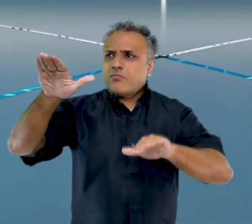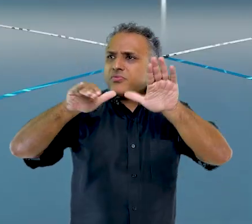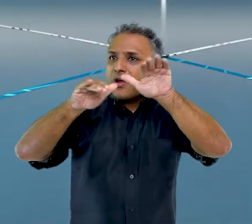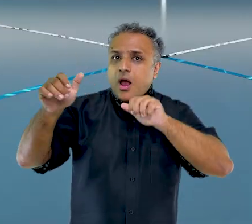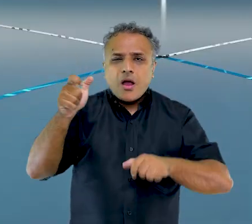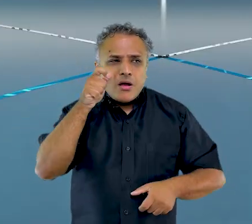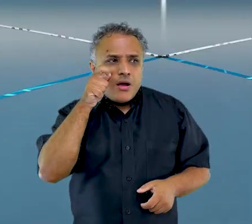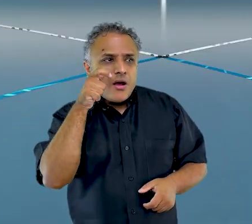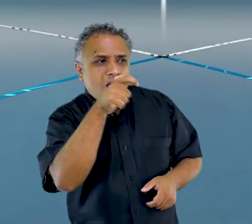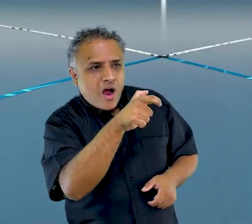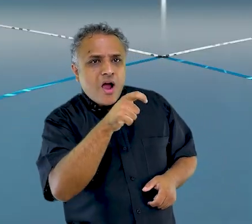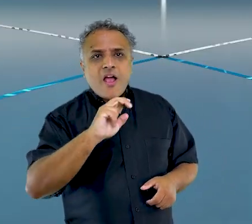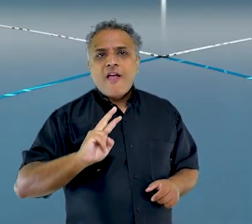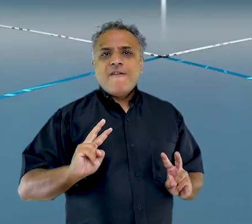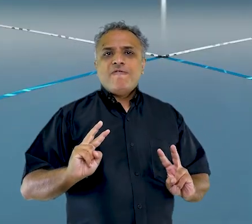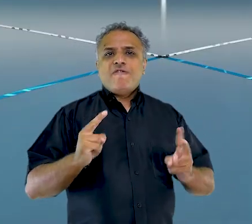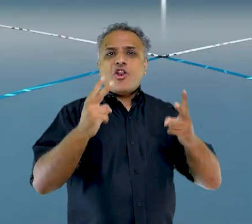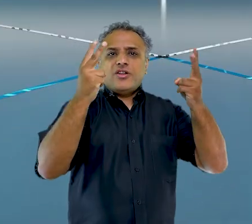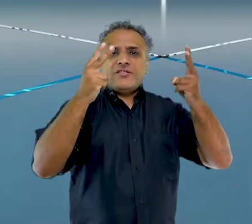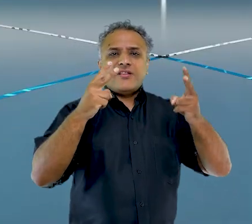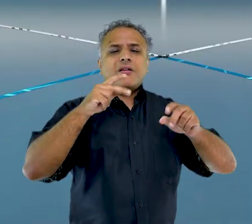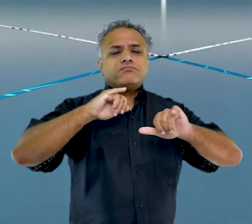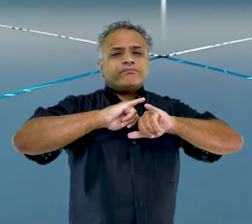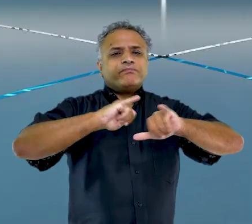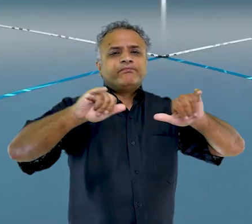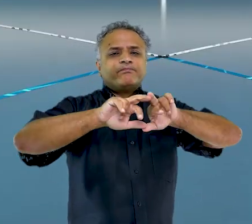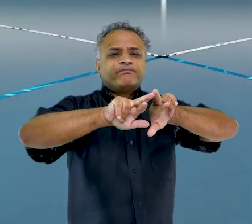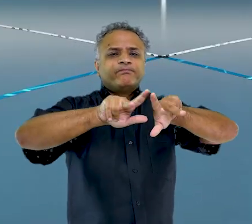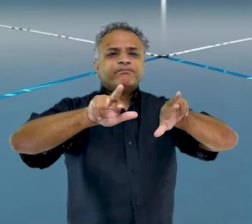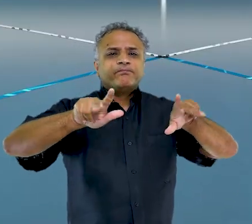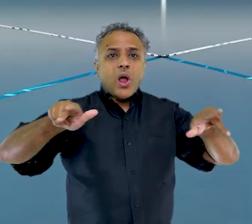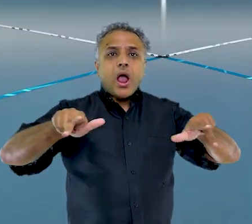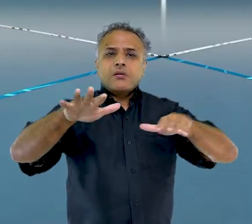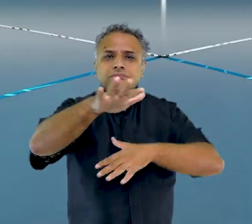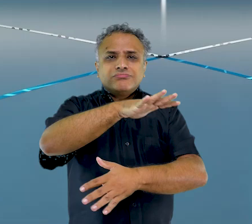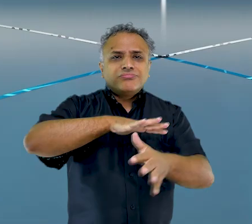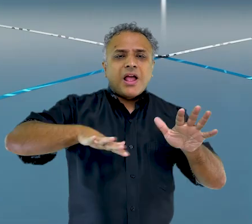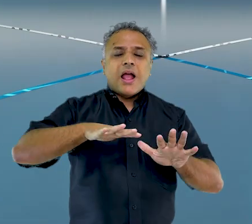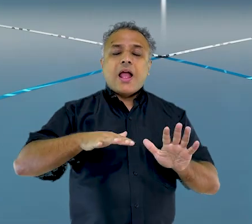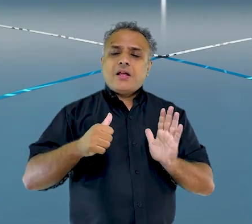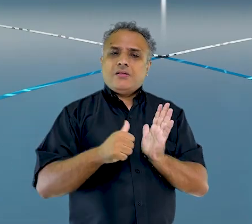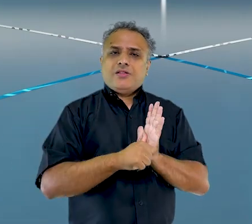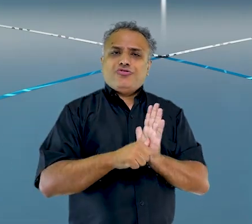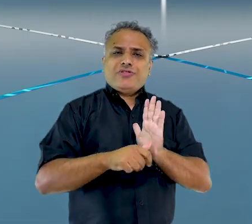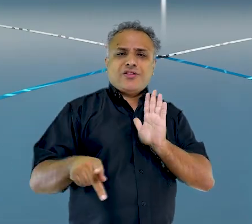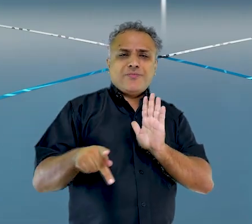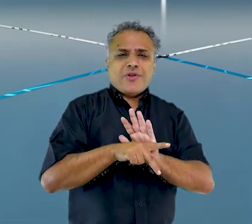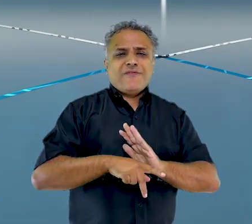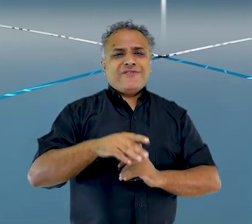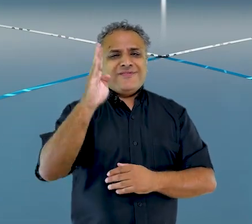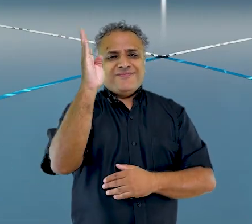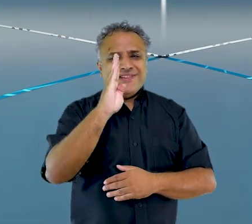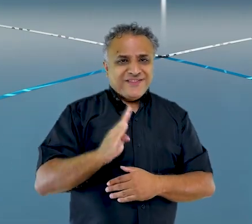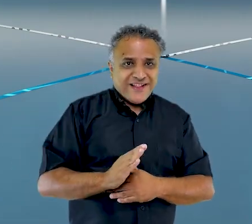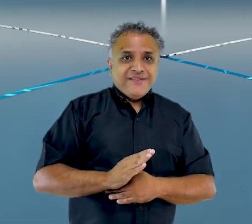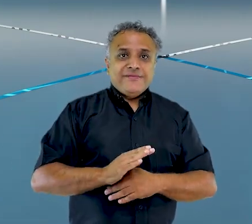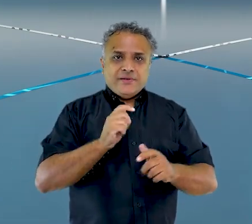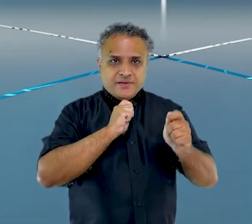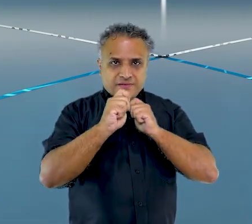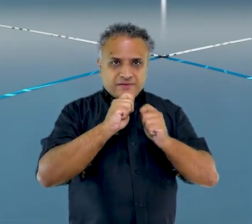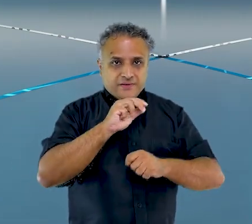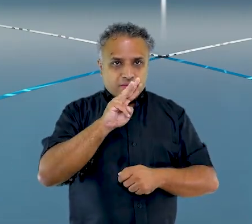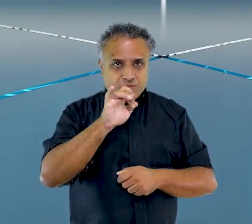à escuta e à valorização da pluralidade, que molda a identidade brasileira. Na reportagem de